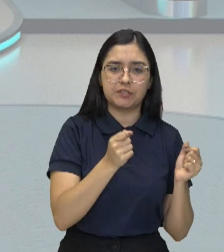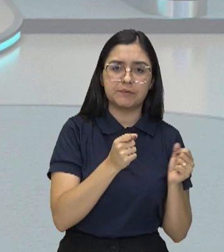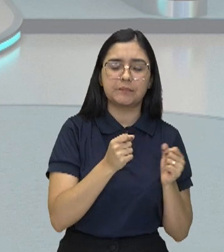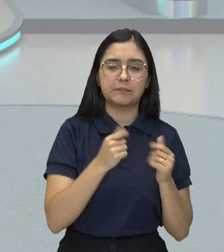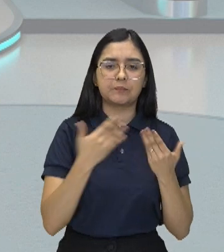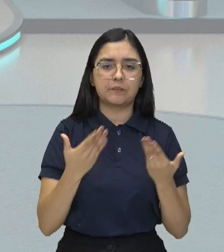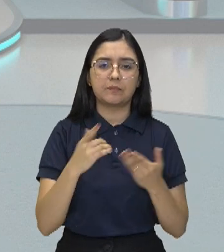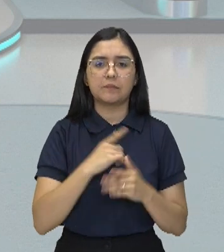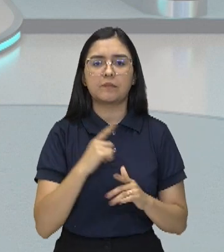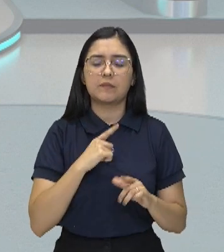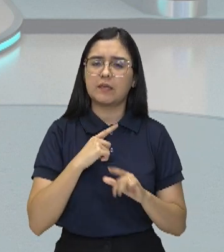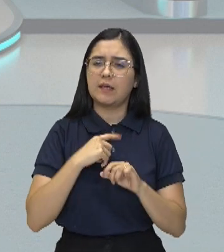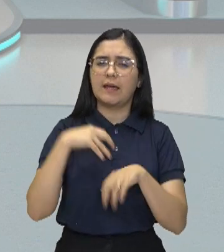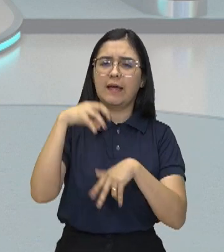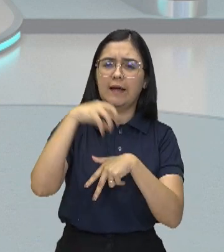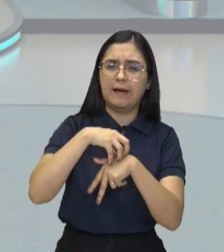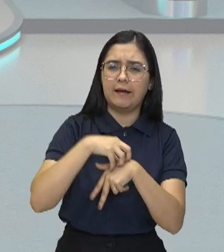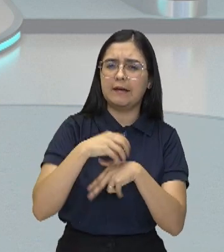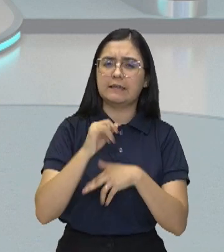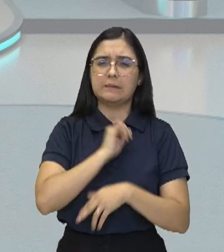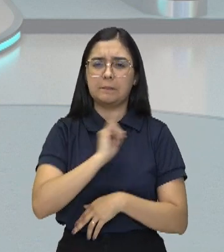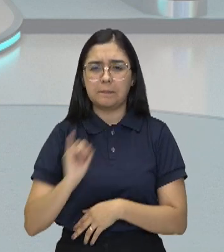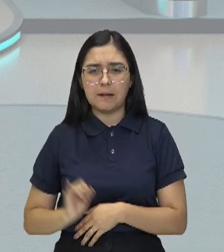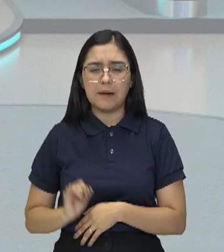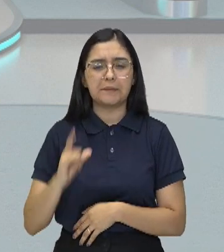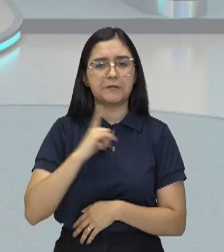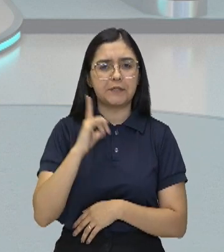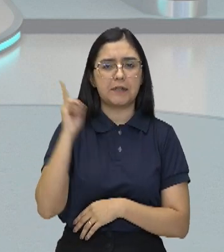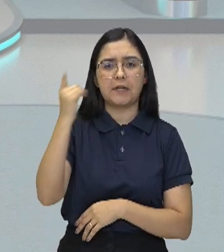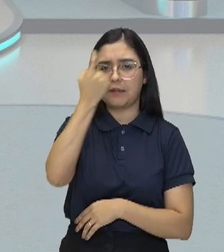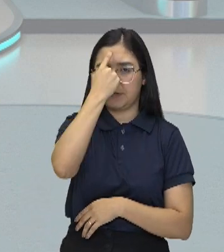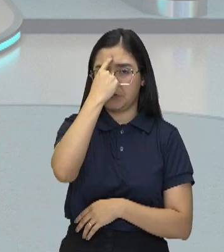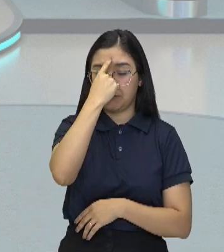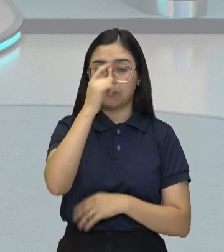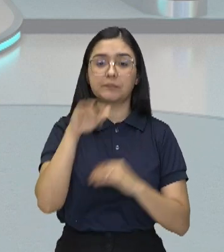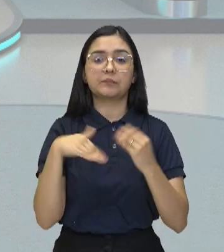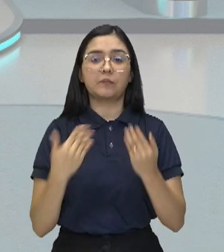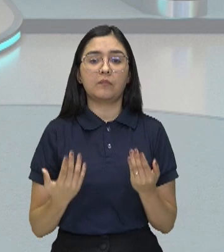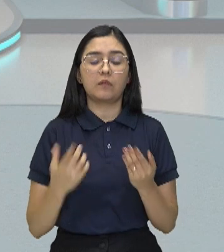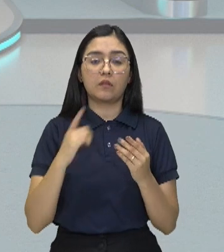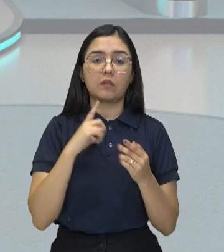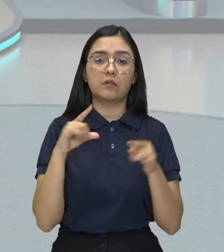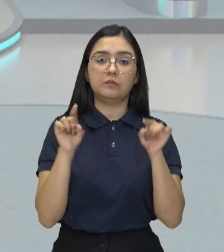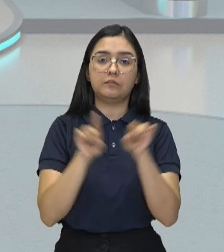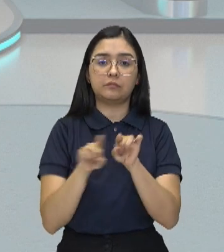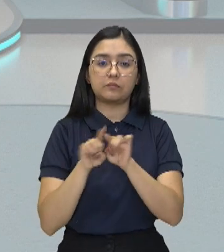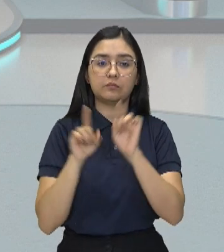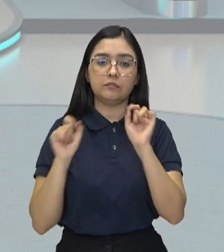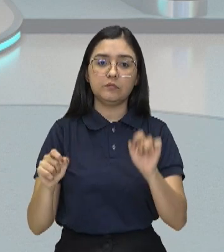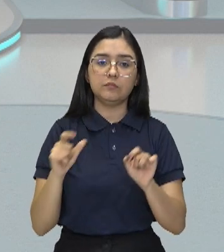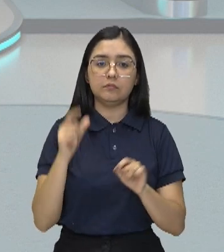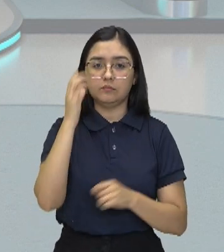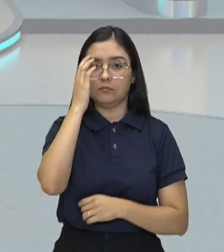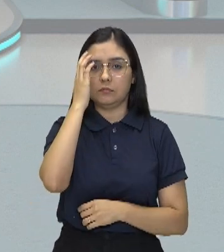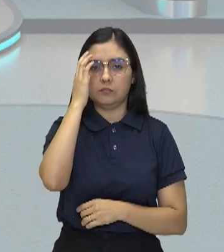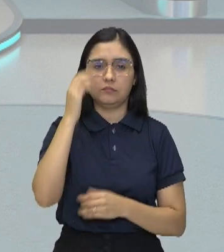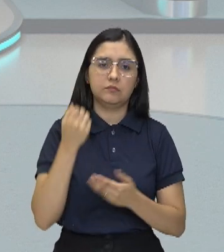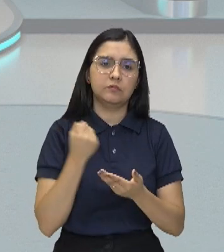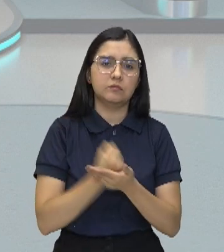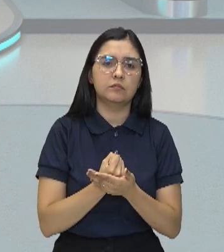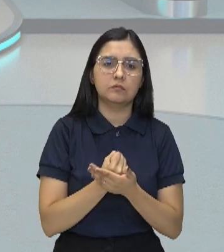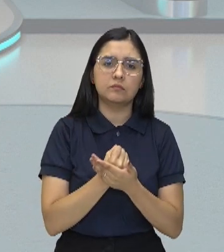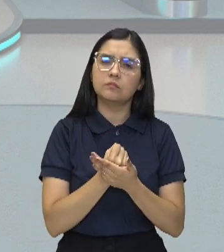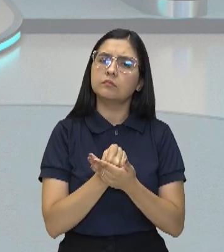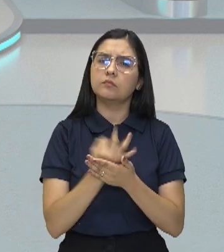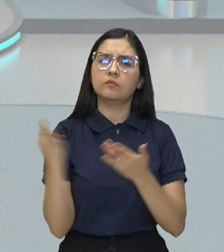por muitos reis, muitos impérios, né? Ela foi composta por várias civilizações